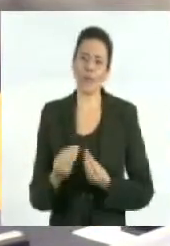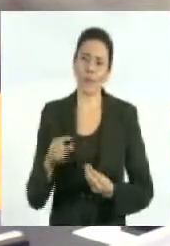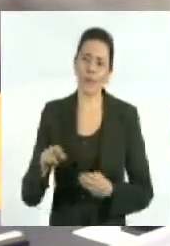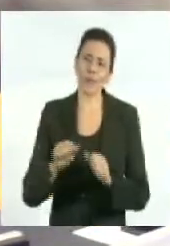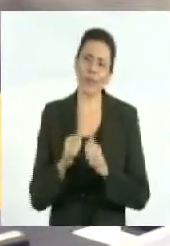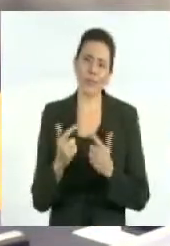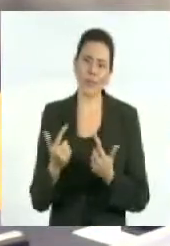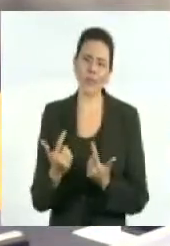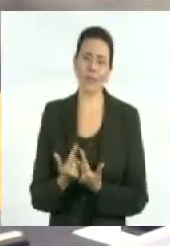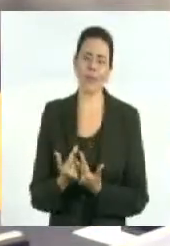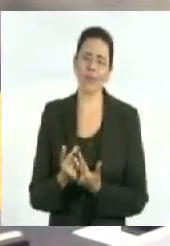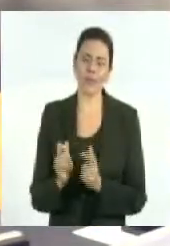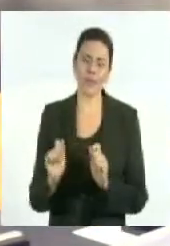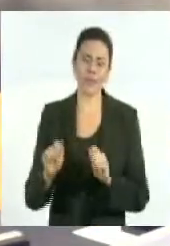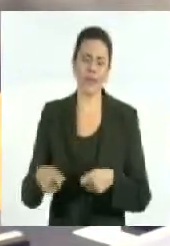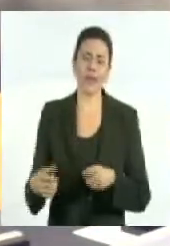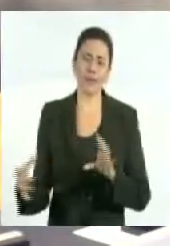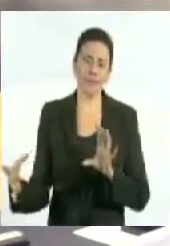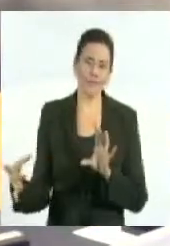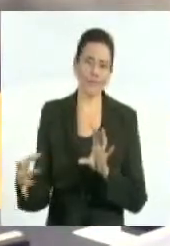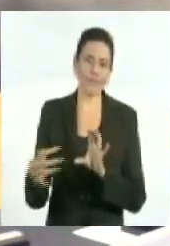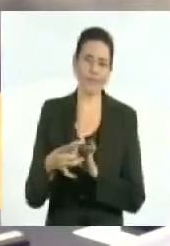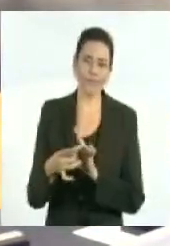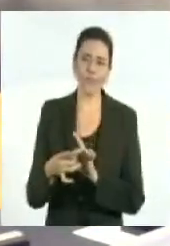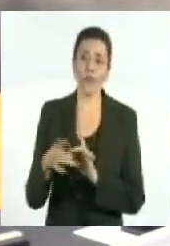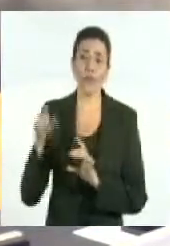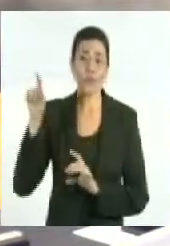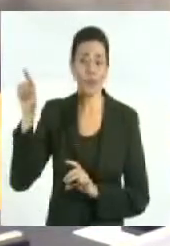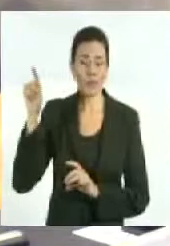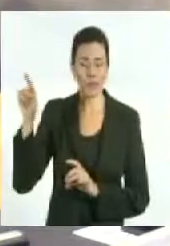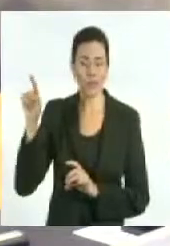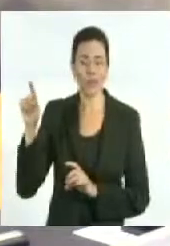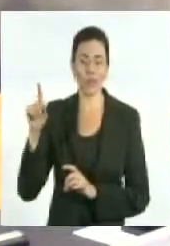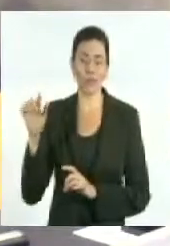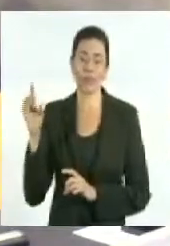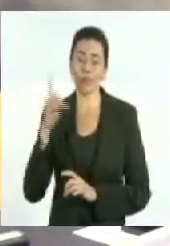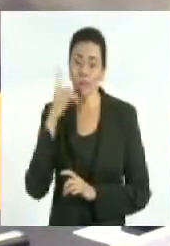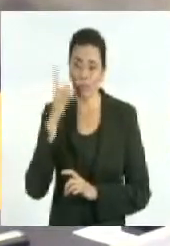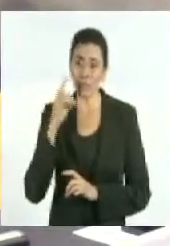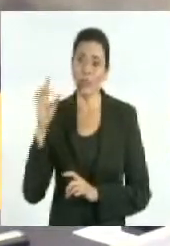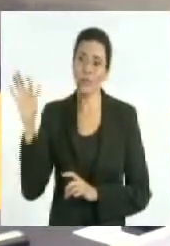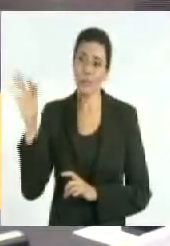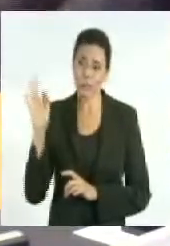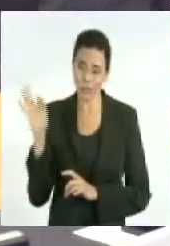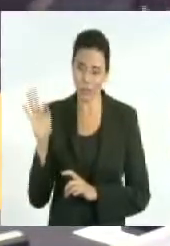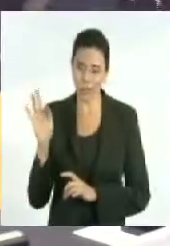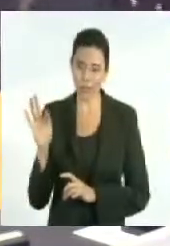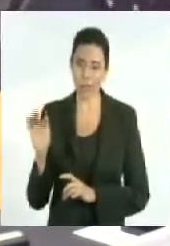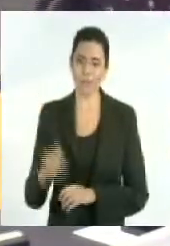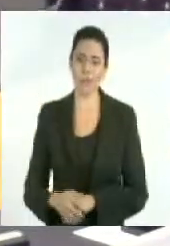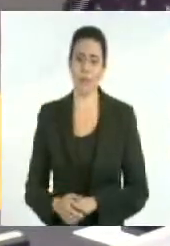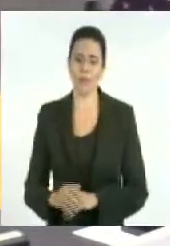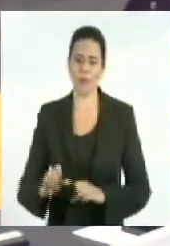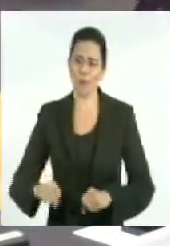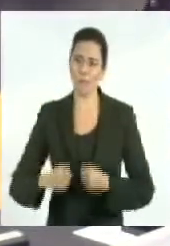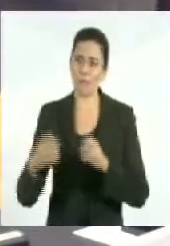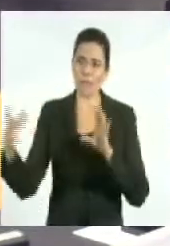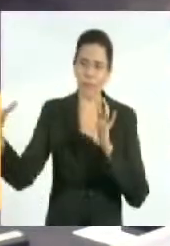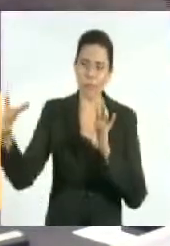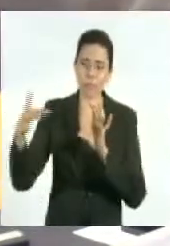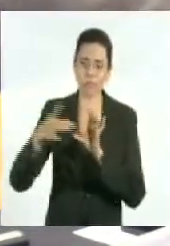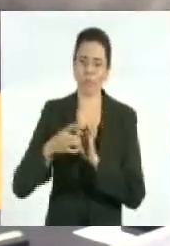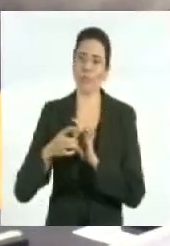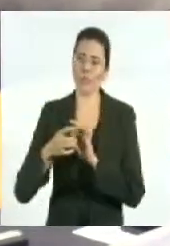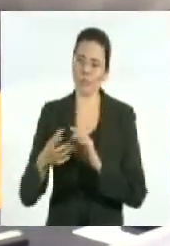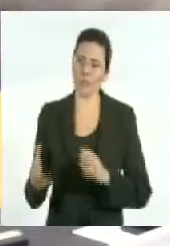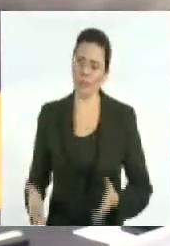pode interagir também com a nossa bancada federal, no sentido de ser mais uma força a se somar em prol do esporte, e quando se fala em esporte, está falando